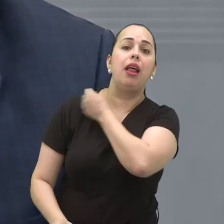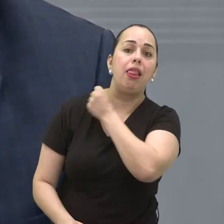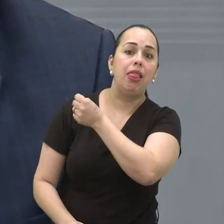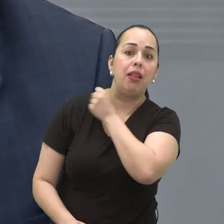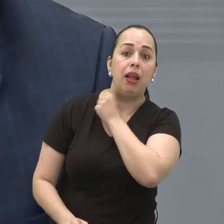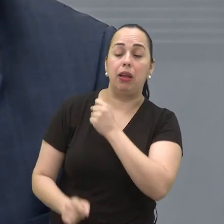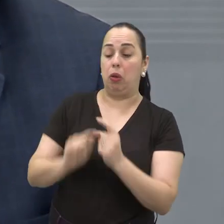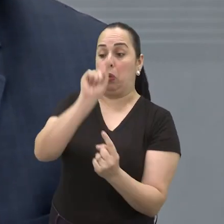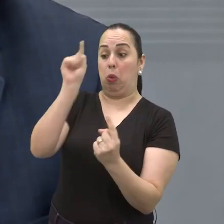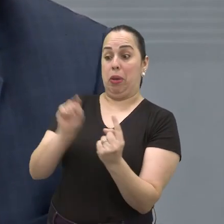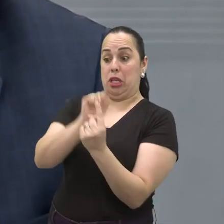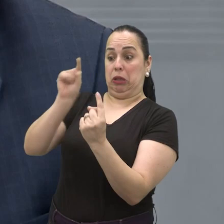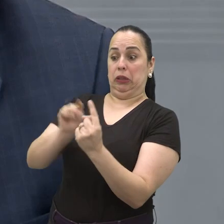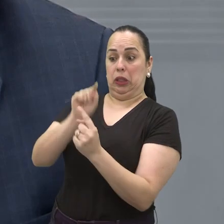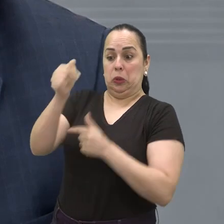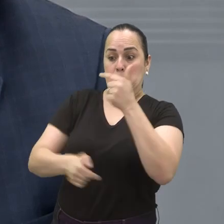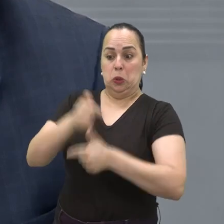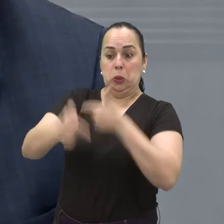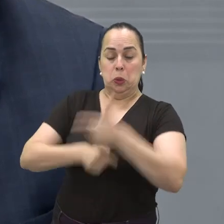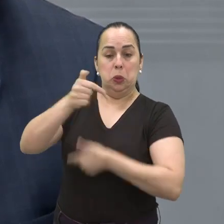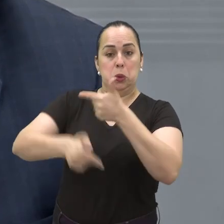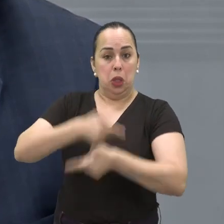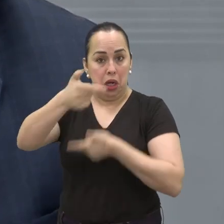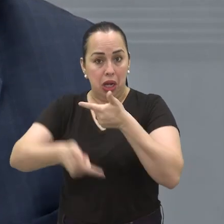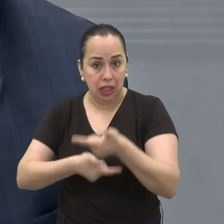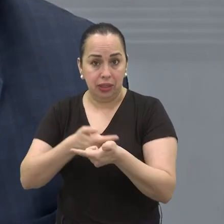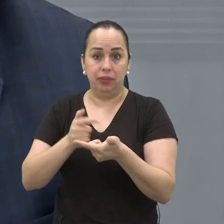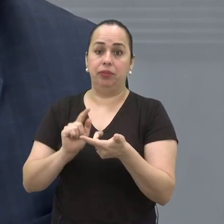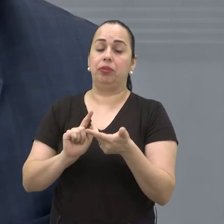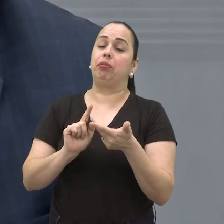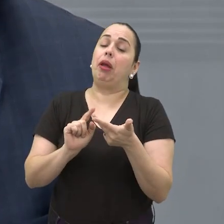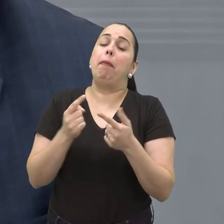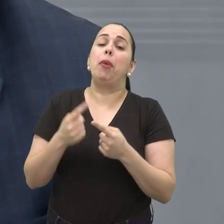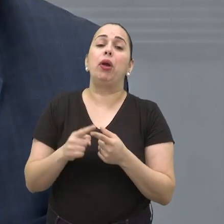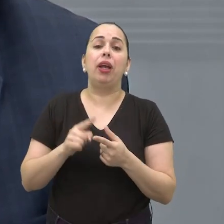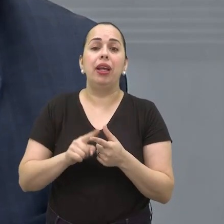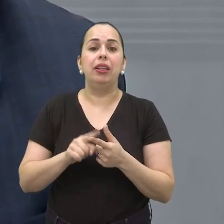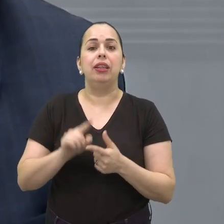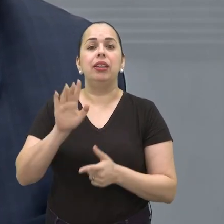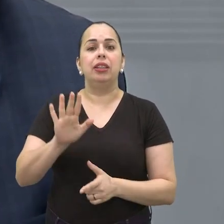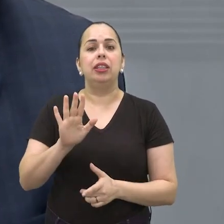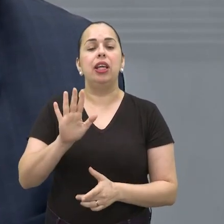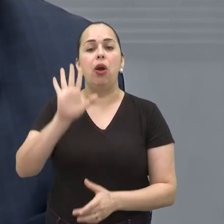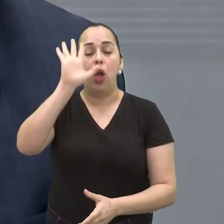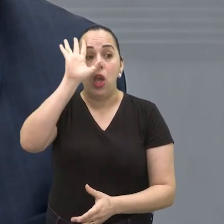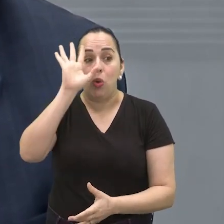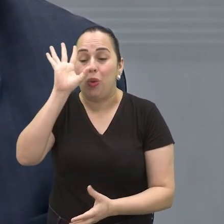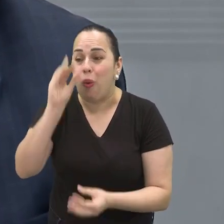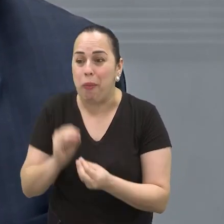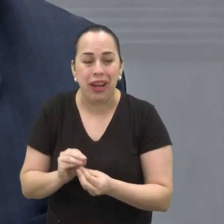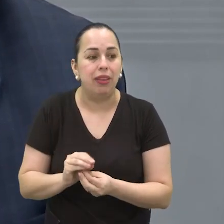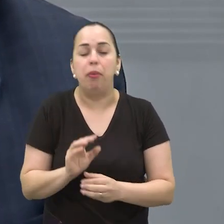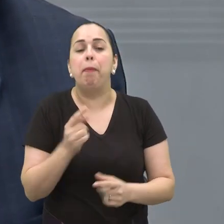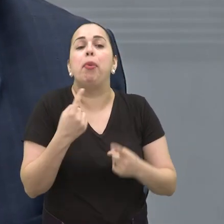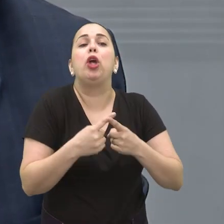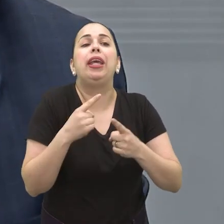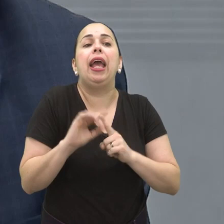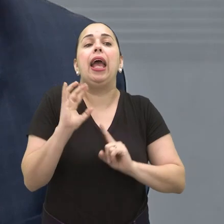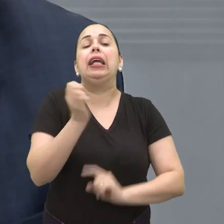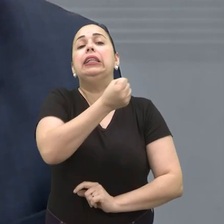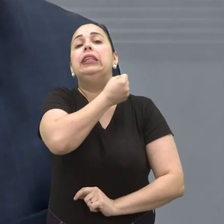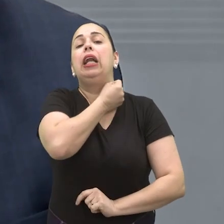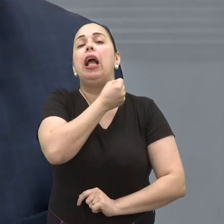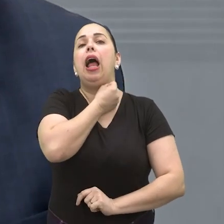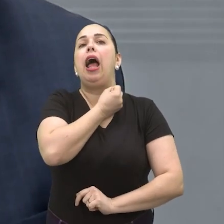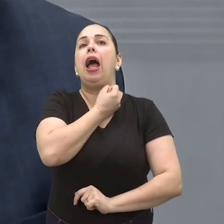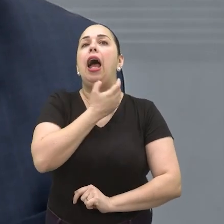de estresse em relação às entregas que eu tenho em decorrência das minhas atividades no trabalho. Por quê? Quando eu sei a origem do estresse,